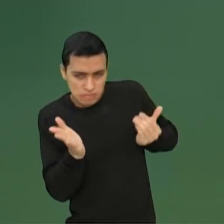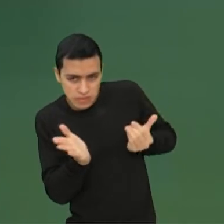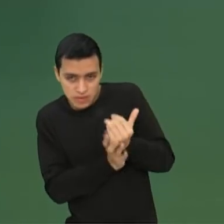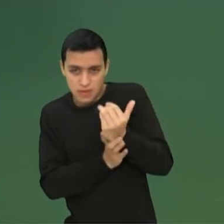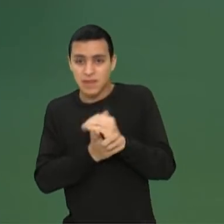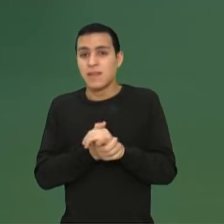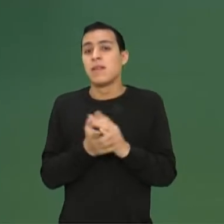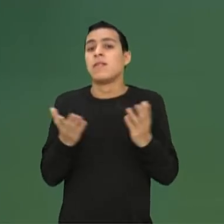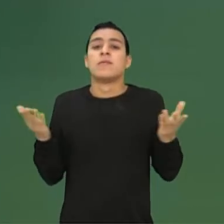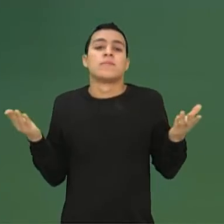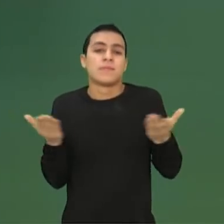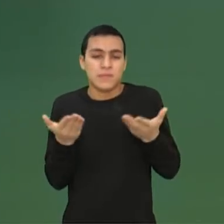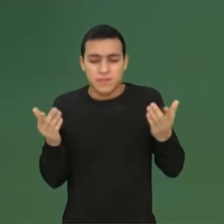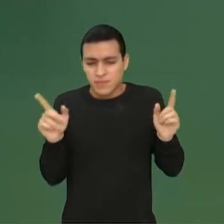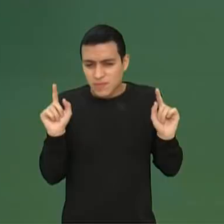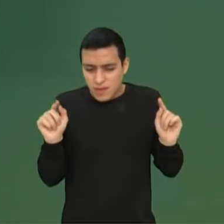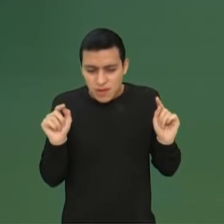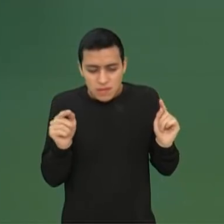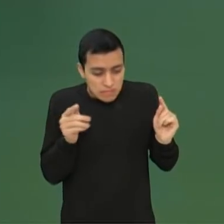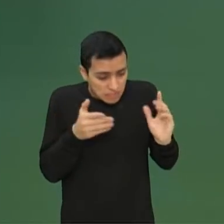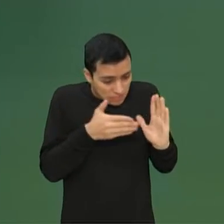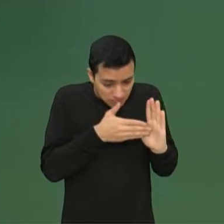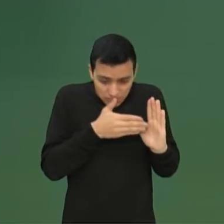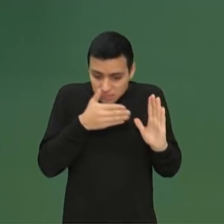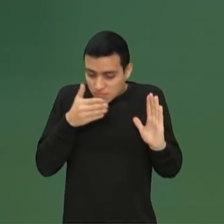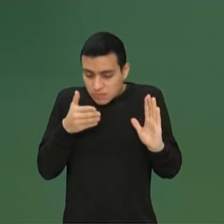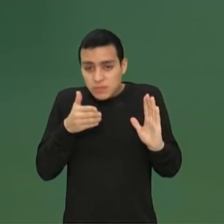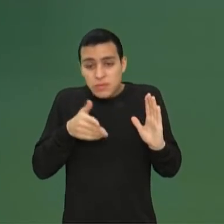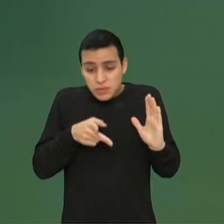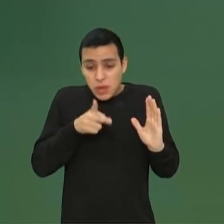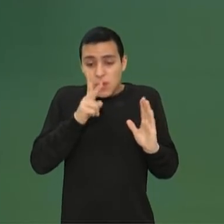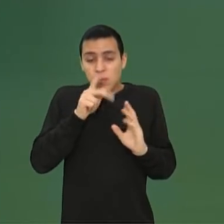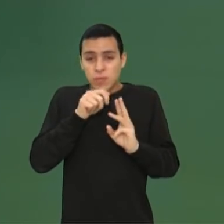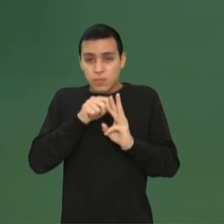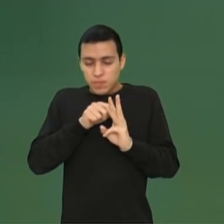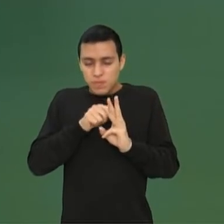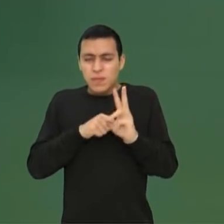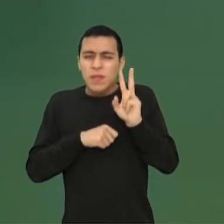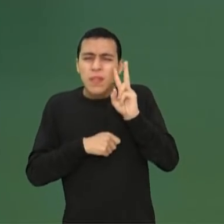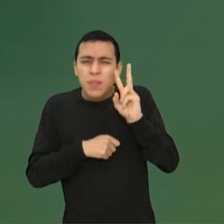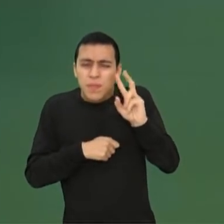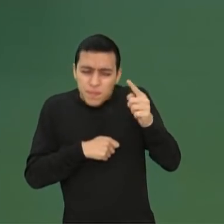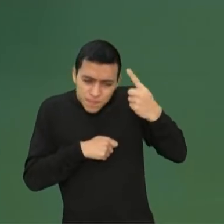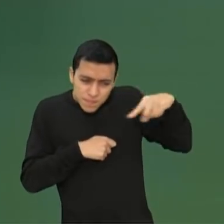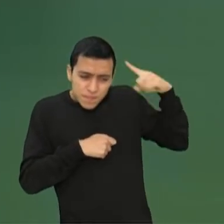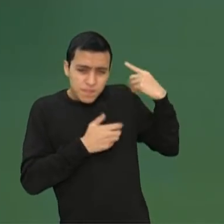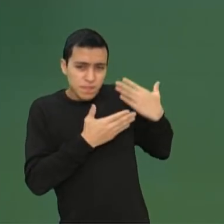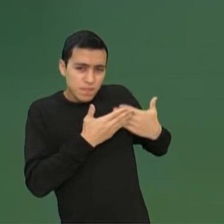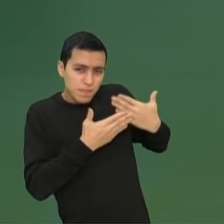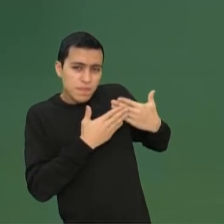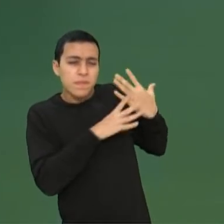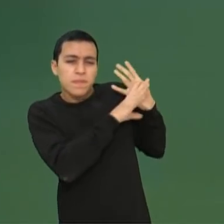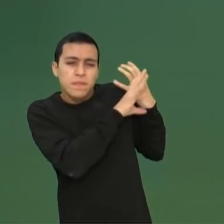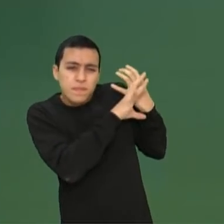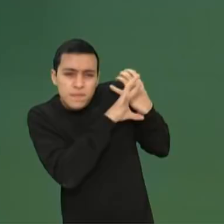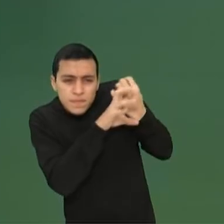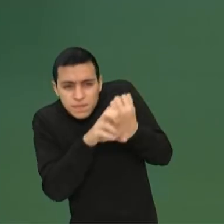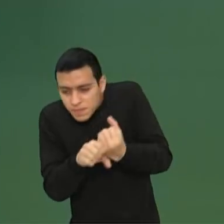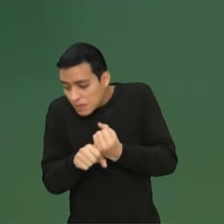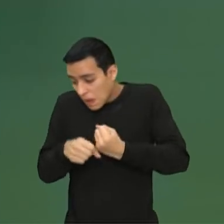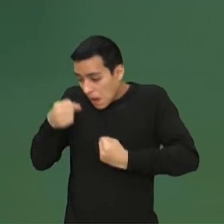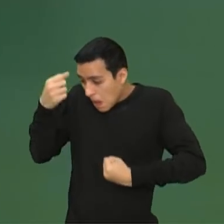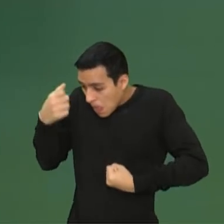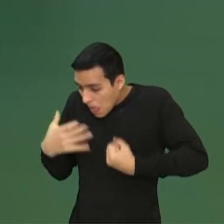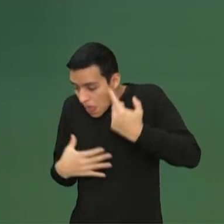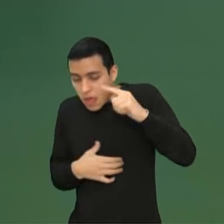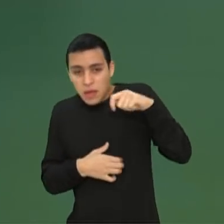hoje nós estamos iniciando o nosso segundo trimestre. Lembra nas aulas anteriores que a gente estava retomando, relembrando